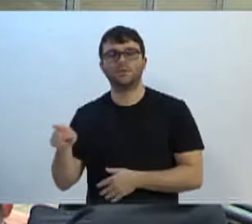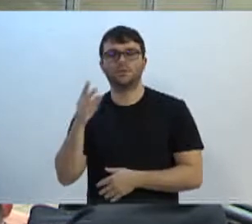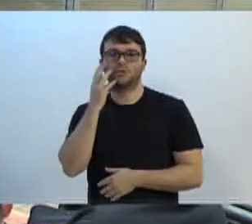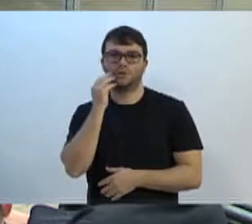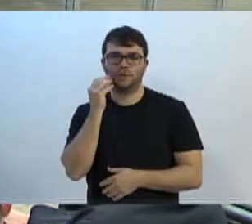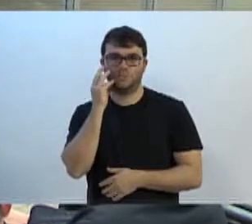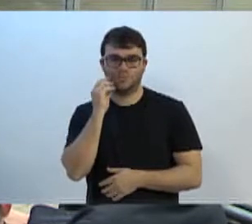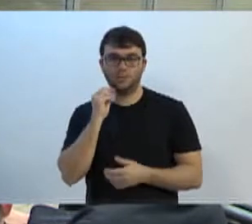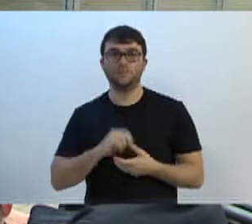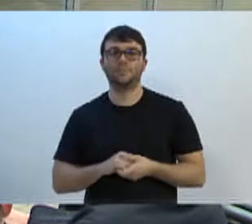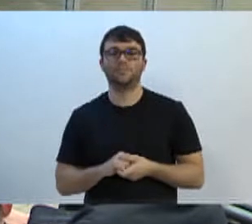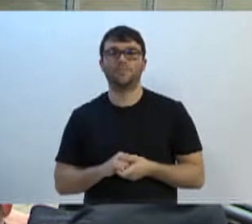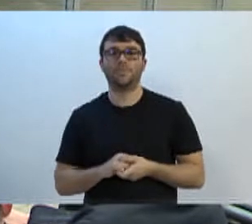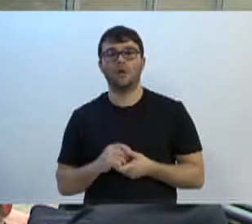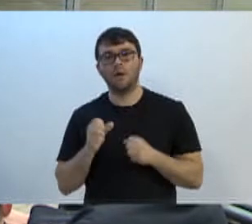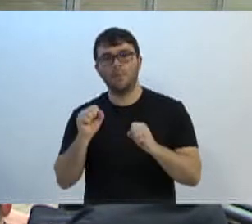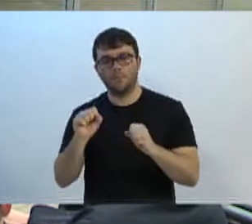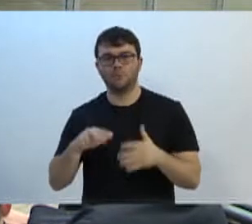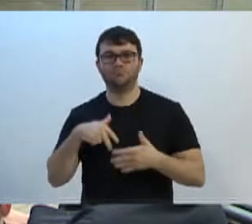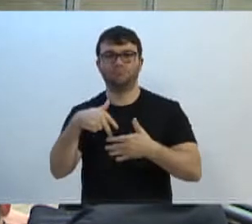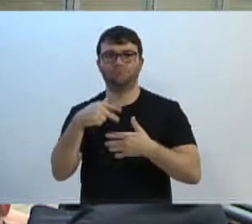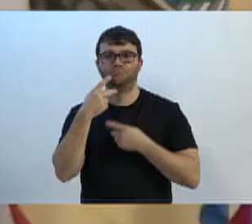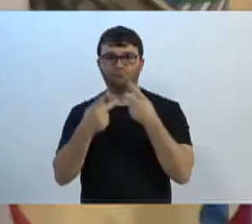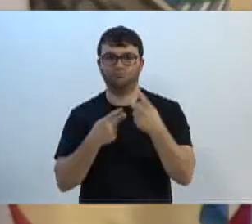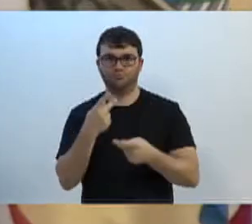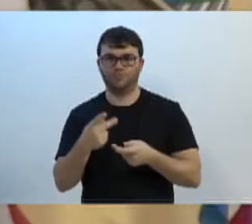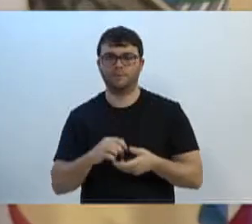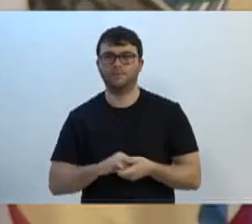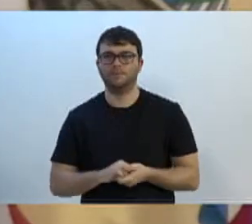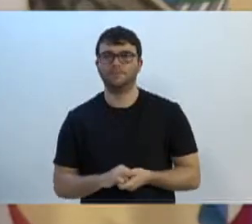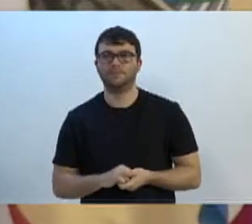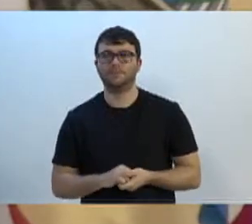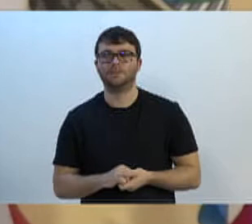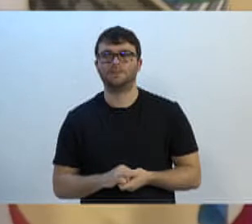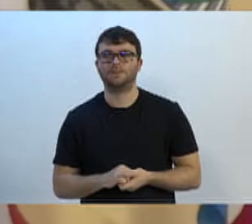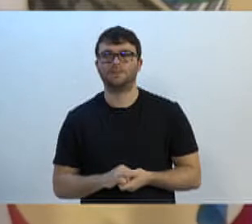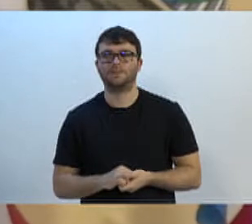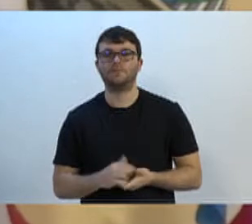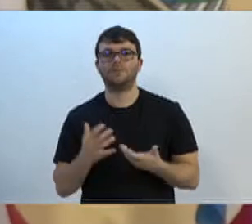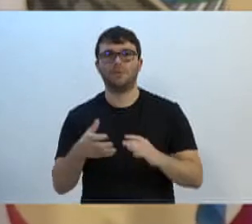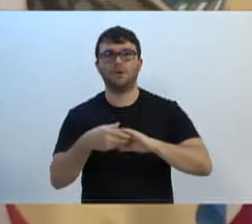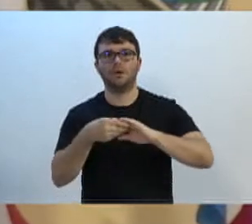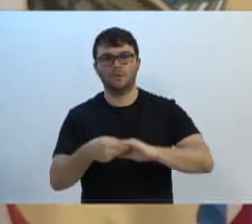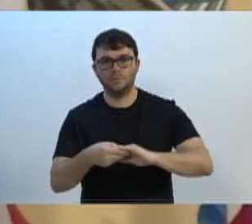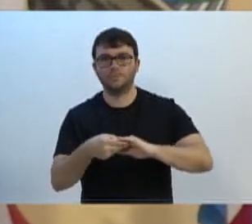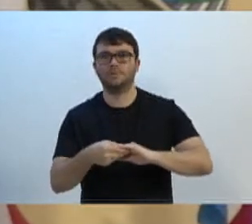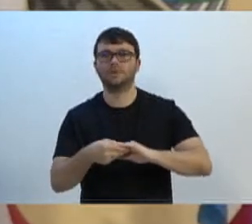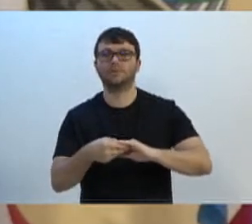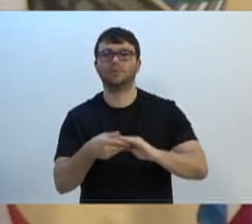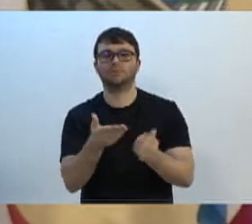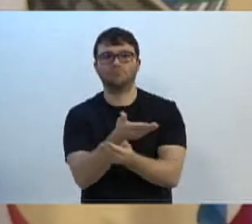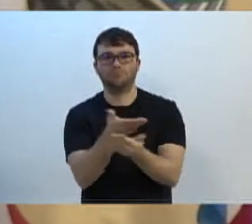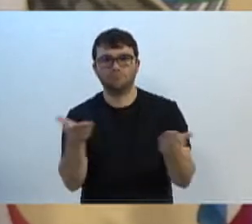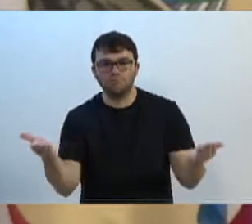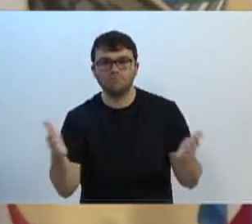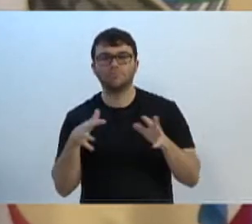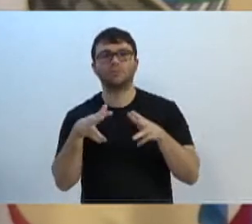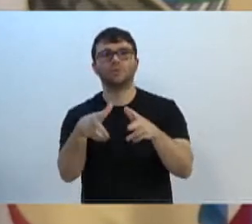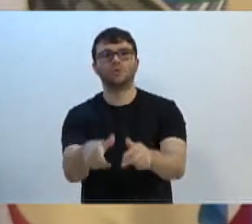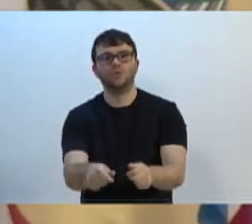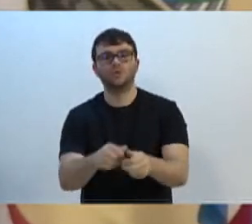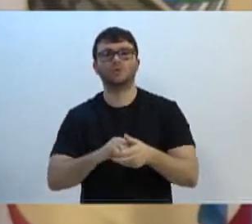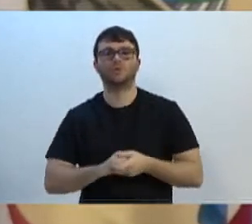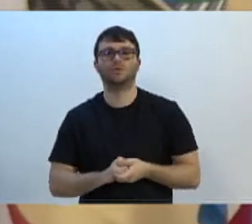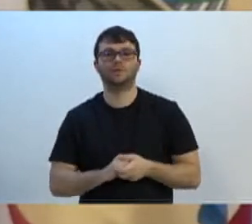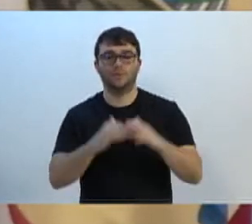para que possa fazer o seu pronunciamento quero cumprimentar aqui a todos e a